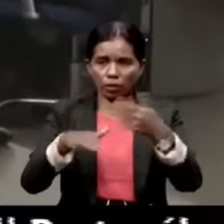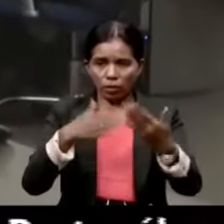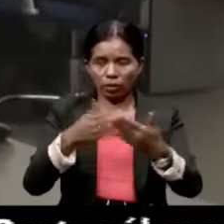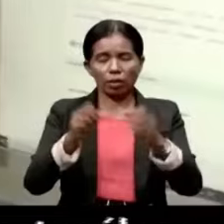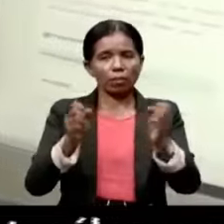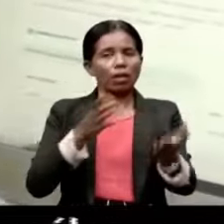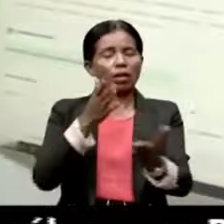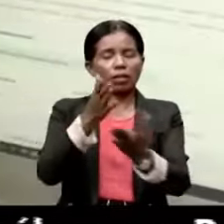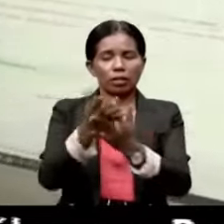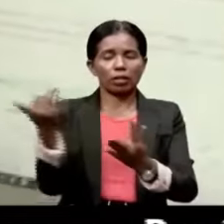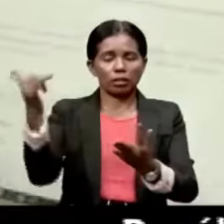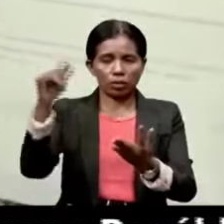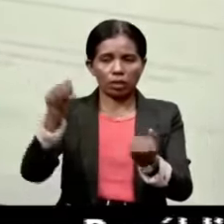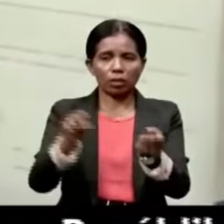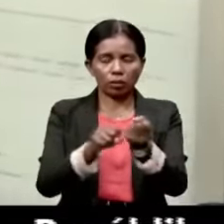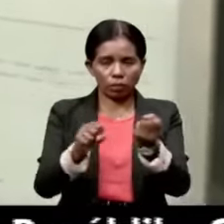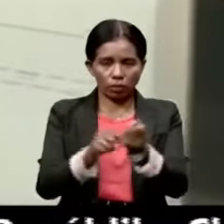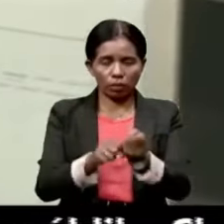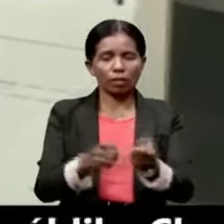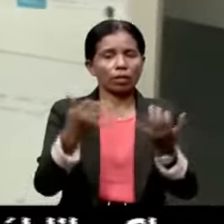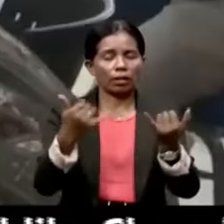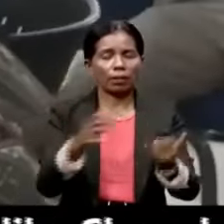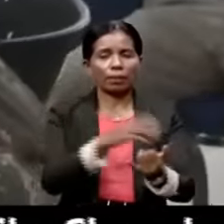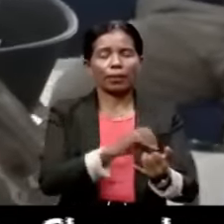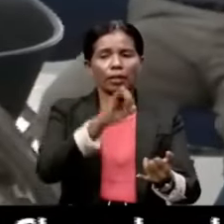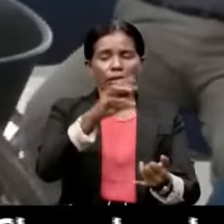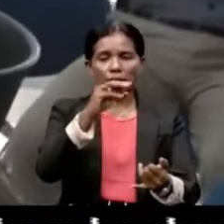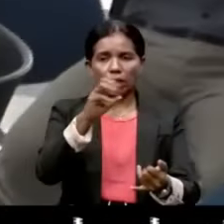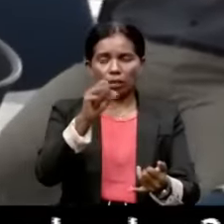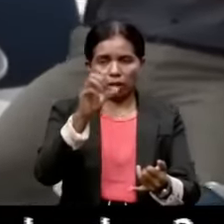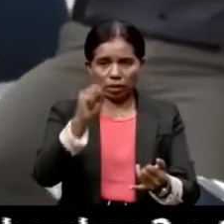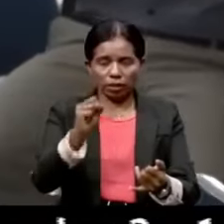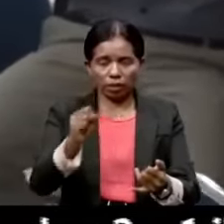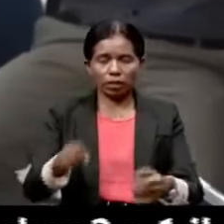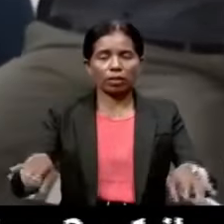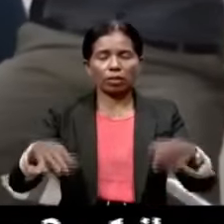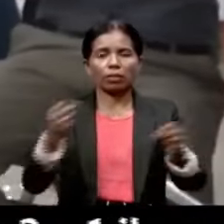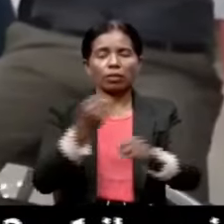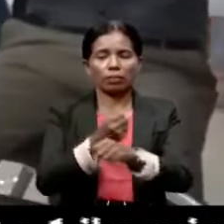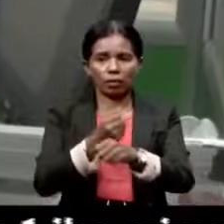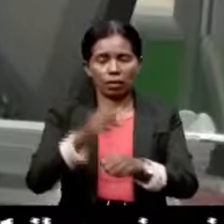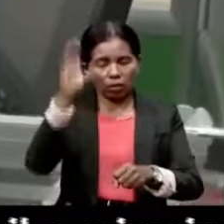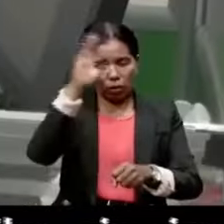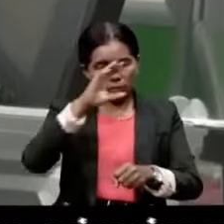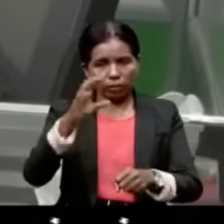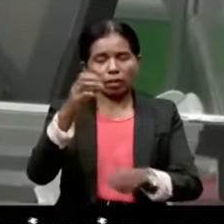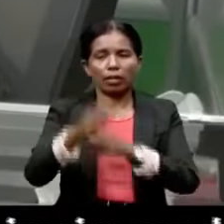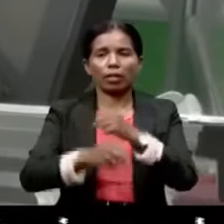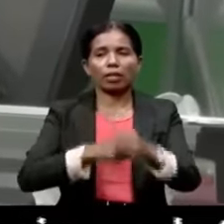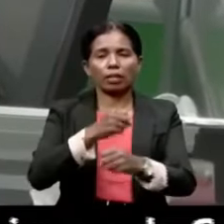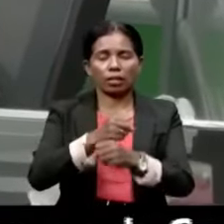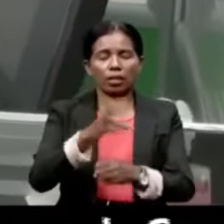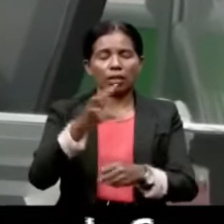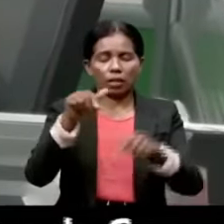bele acesso à cidadania contribuição durante NE, no INSS se esforço an, ou de buca solução em atina NE